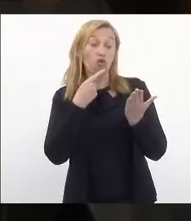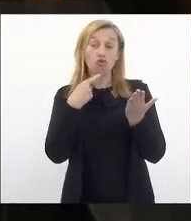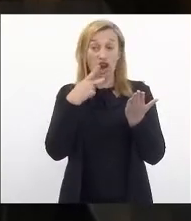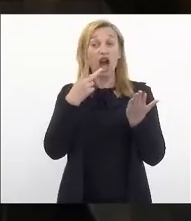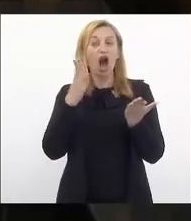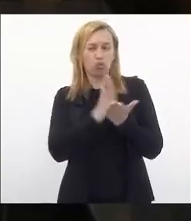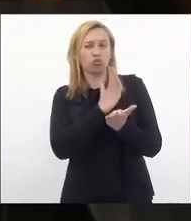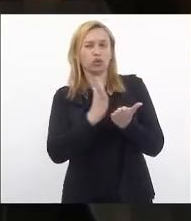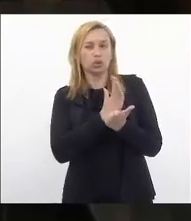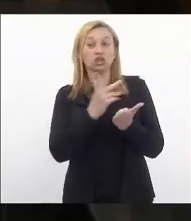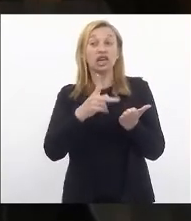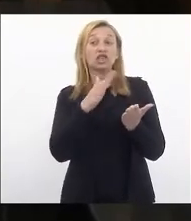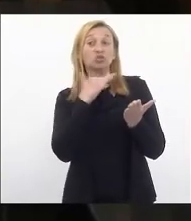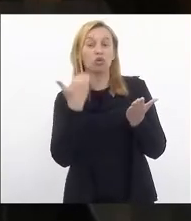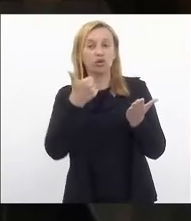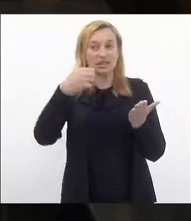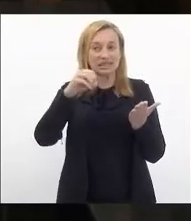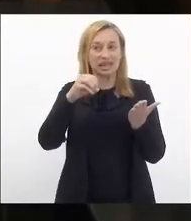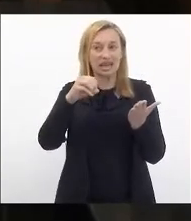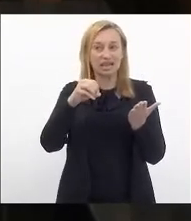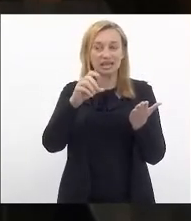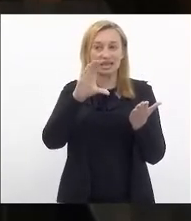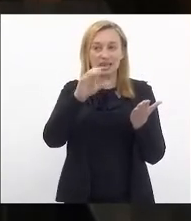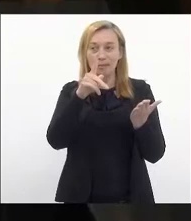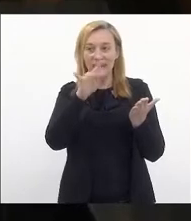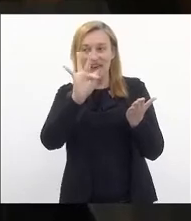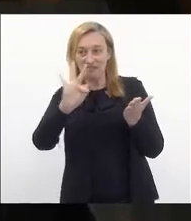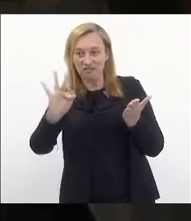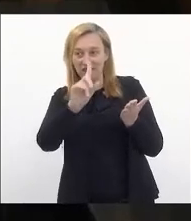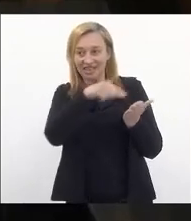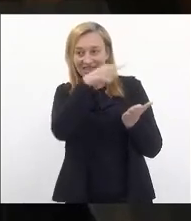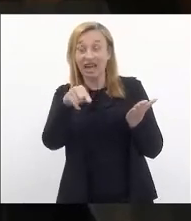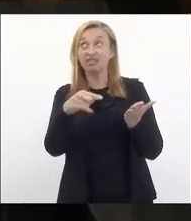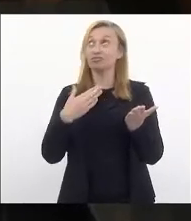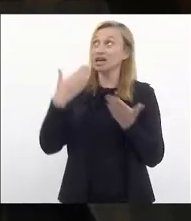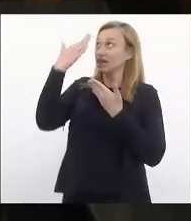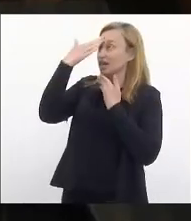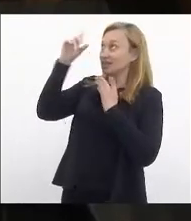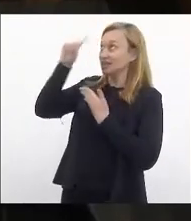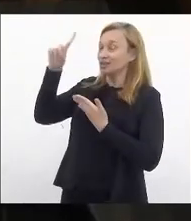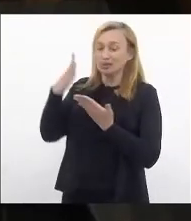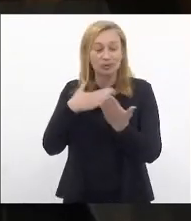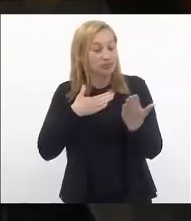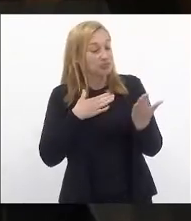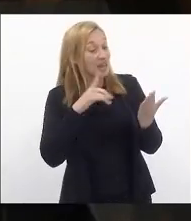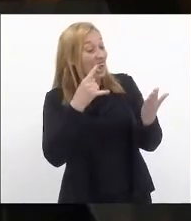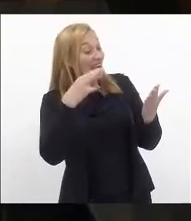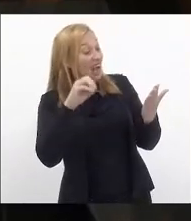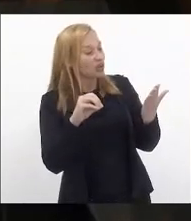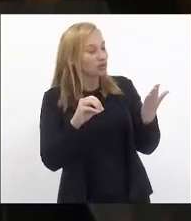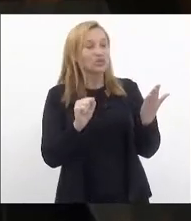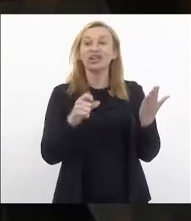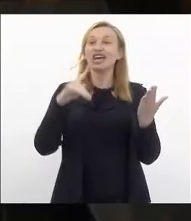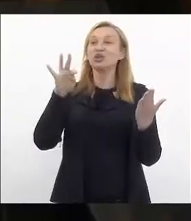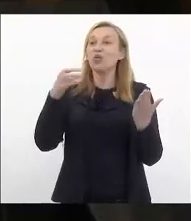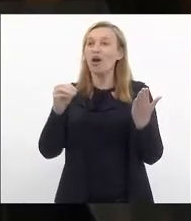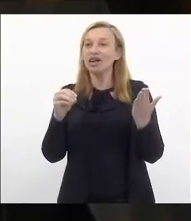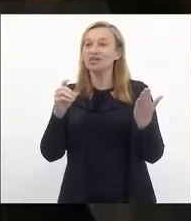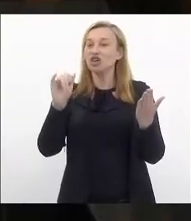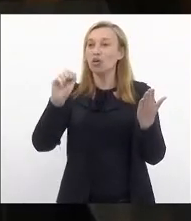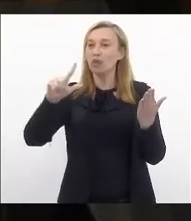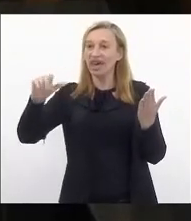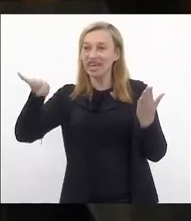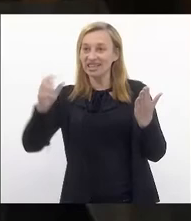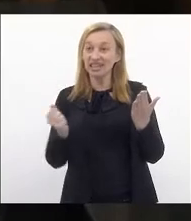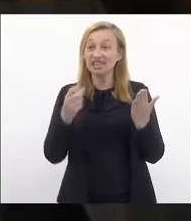deles desses 10 CPFs cancelados graças a Deus Carlos Eduardo curado de Almeida